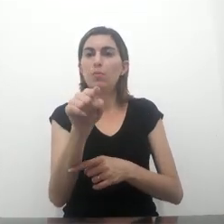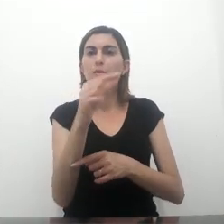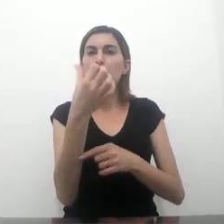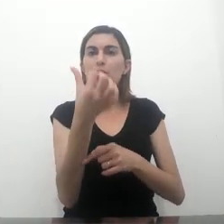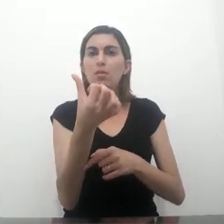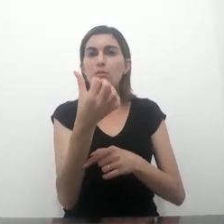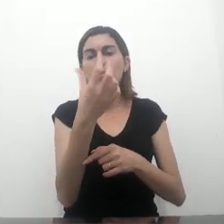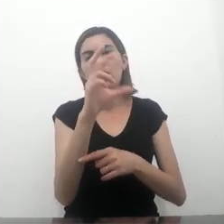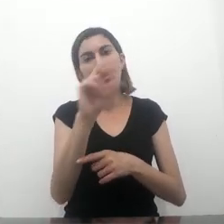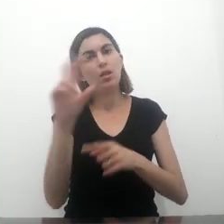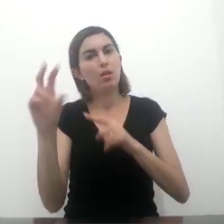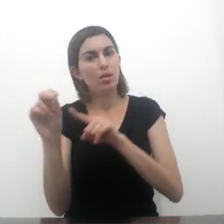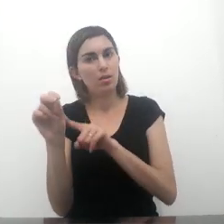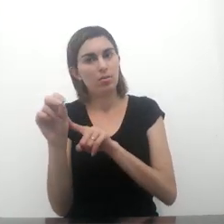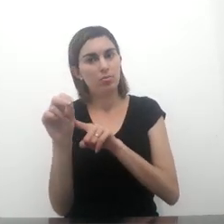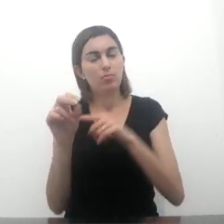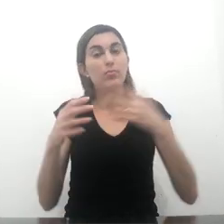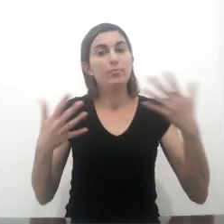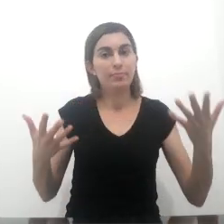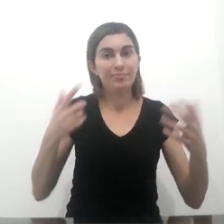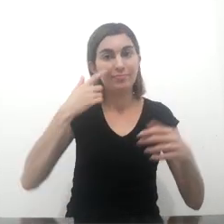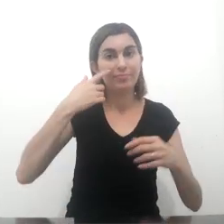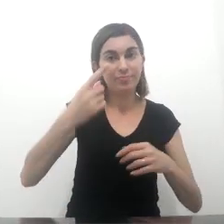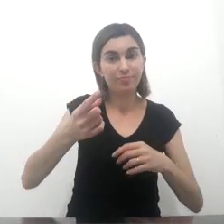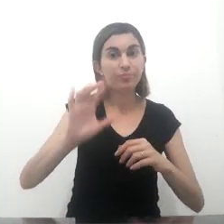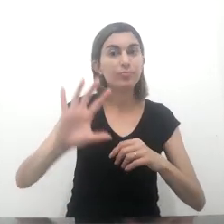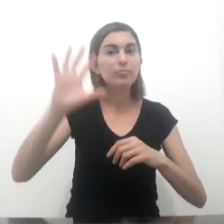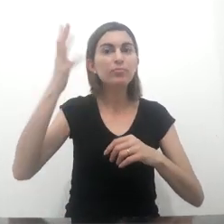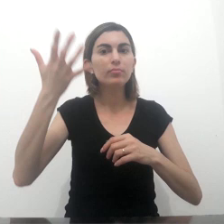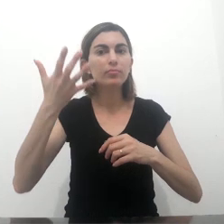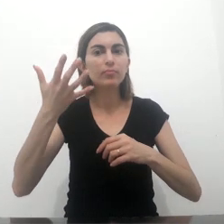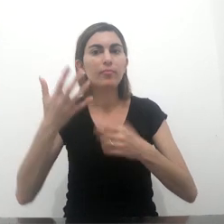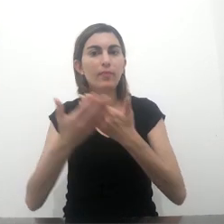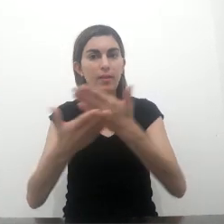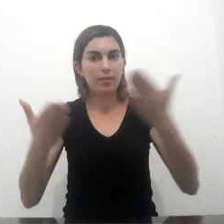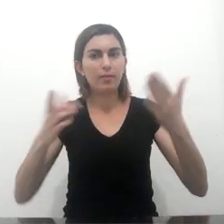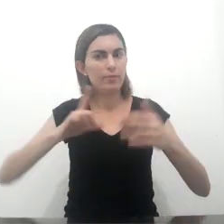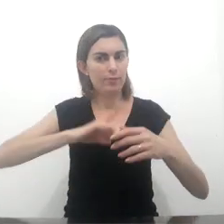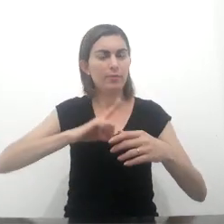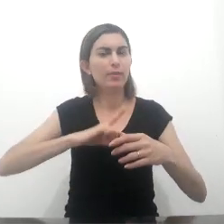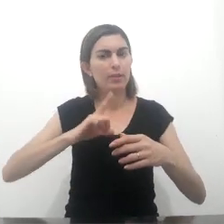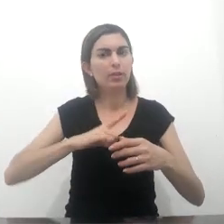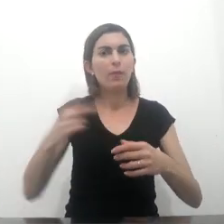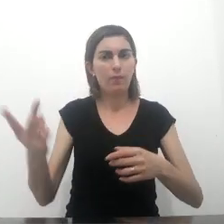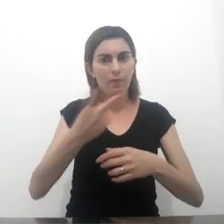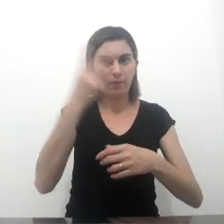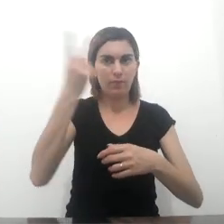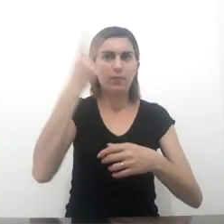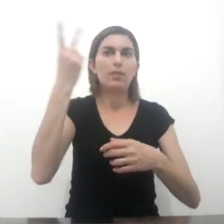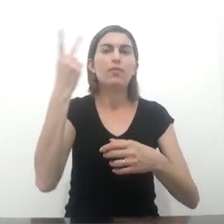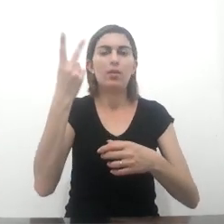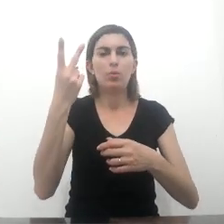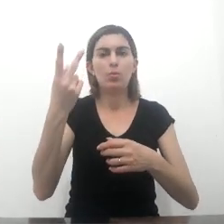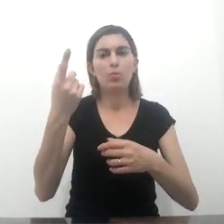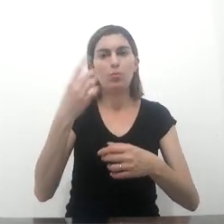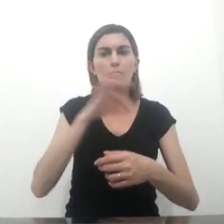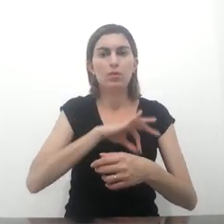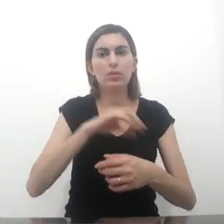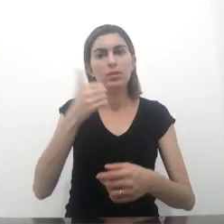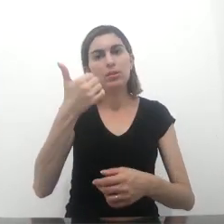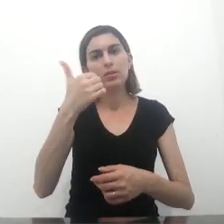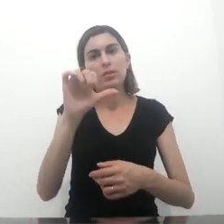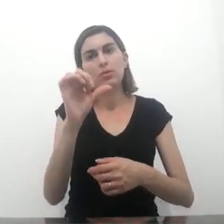de 2.500. Então, veja, nessa questão, o que aconteceu? Ela tinha um valor e